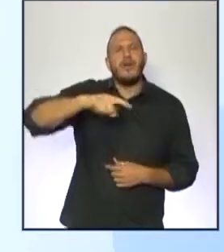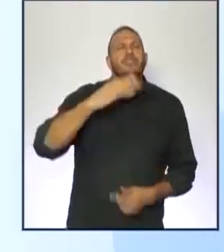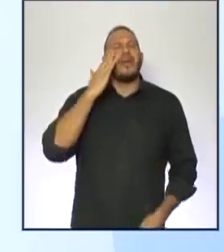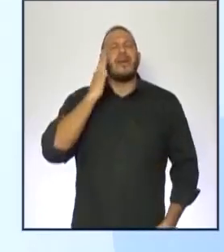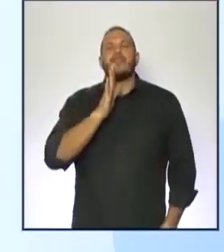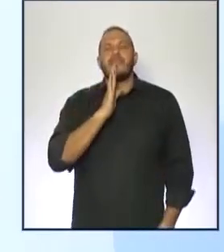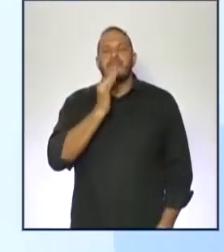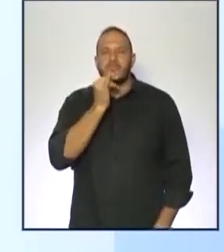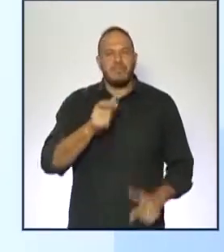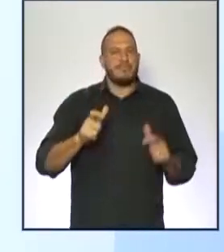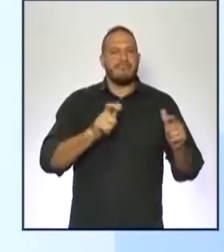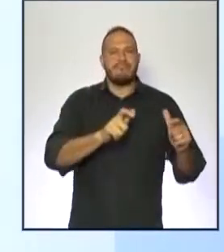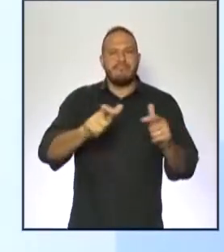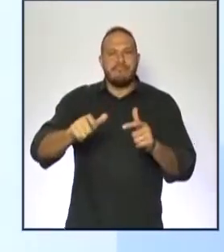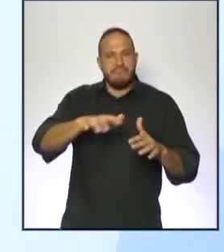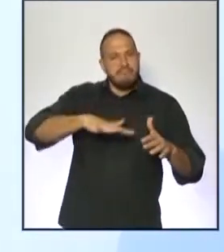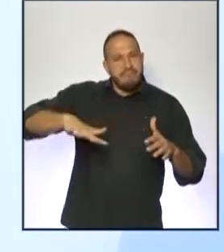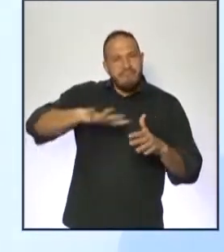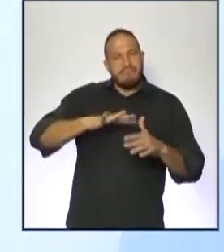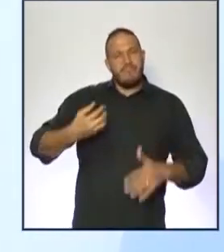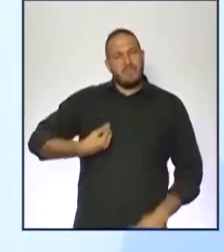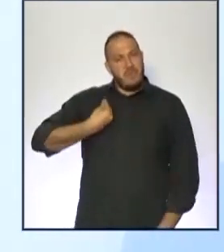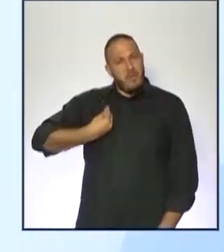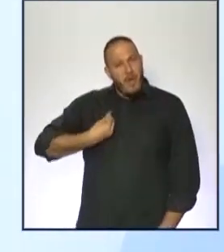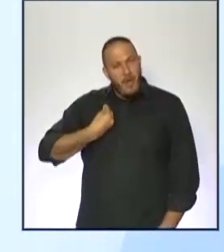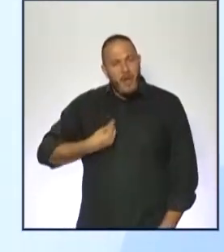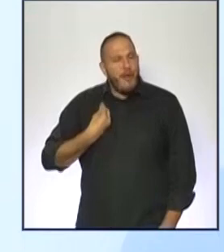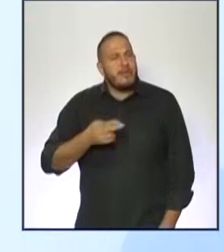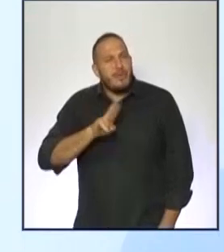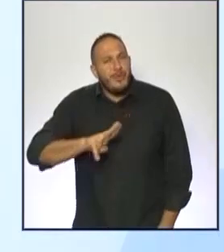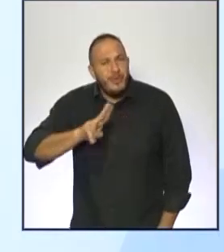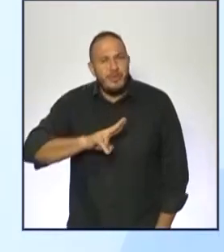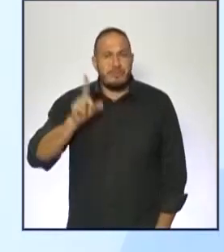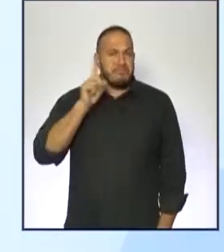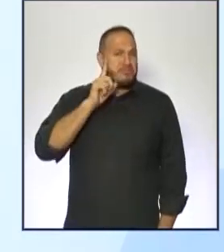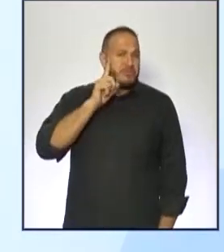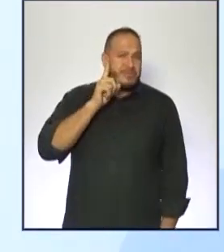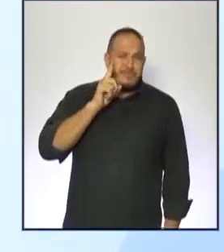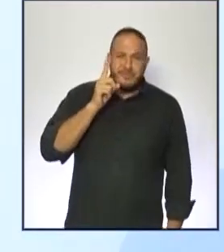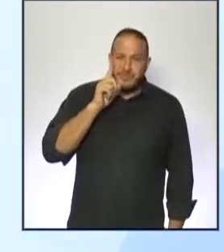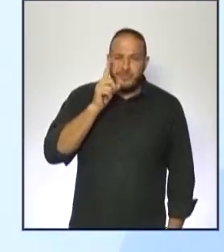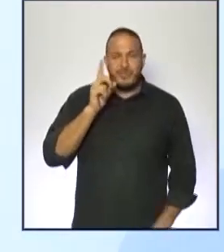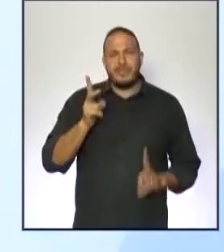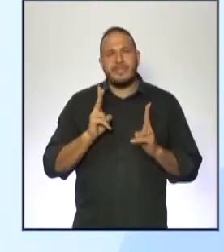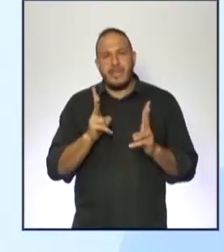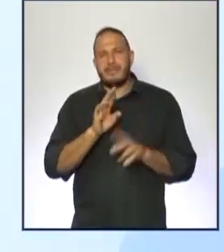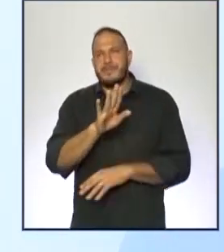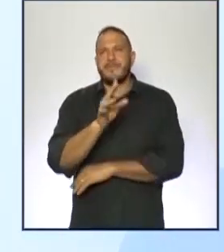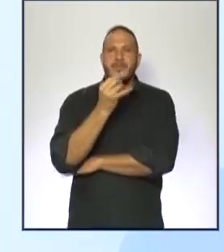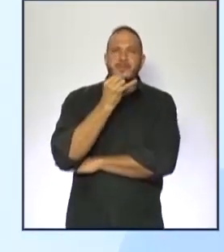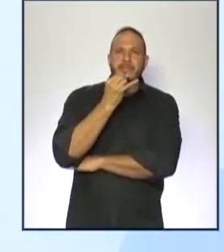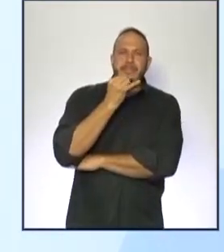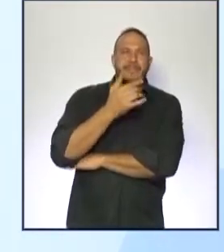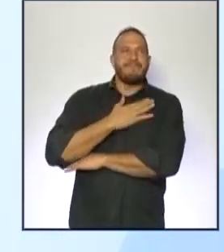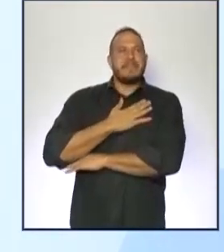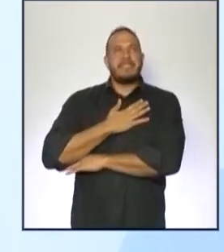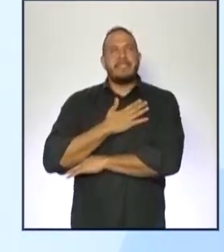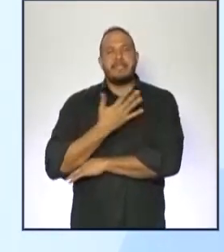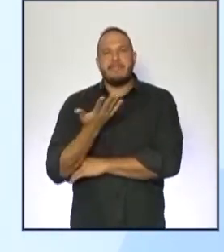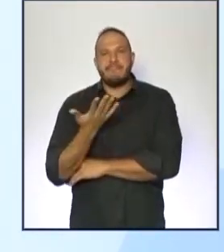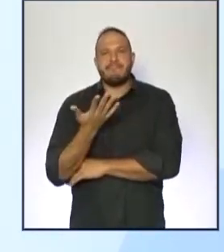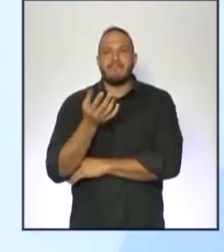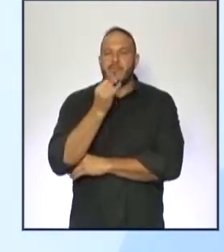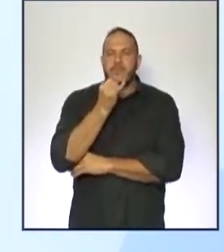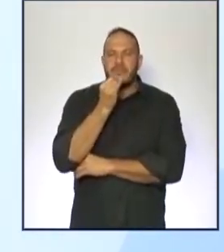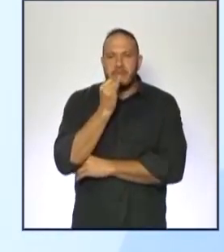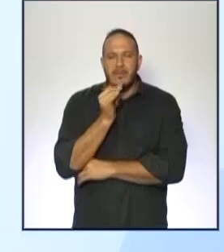nosso bairro, aquela que nós utilizamos diariamente no nosso dia a dia, como, por exemplo, falar